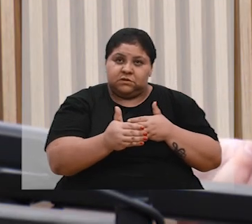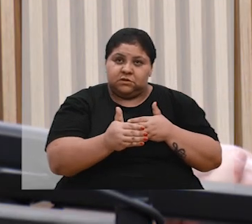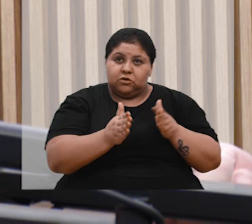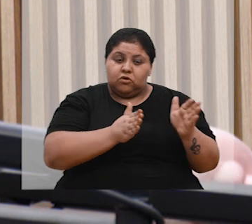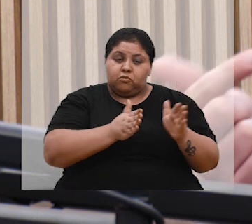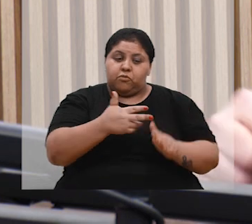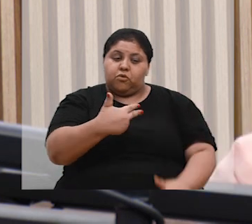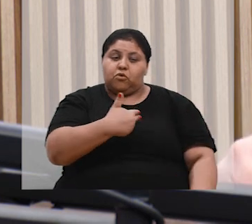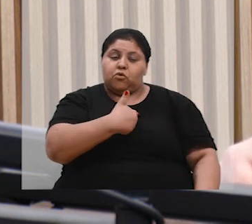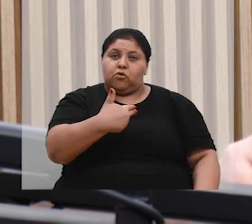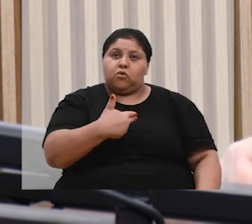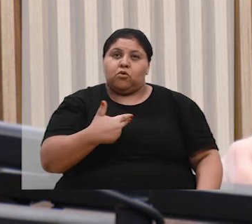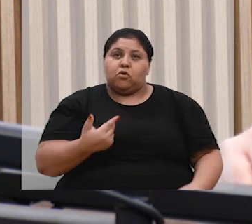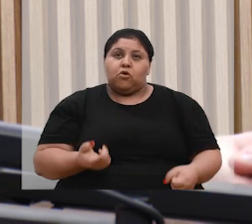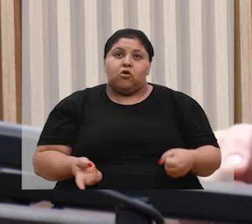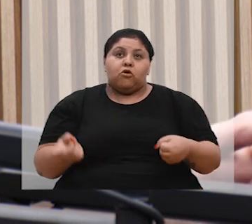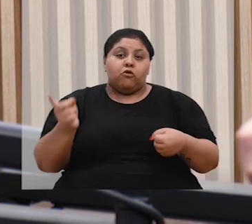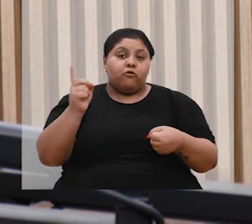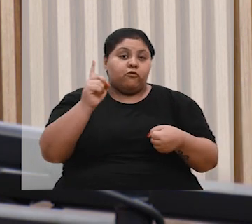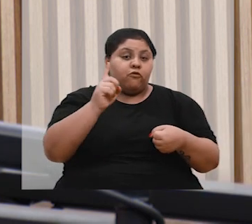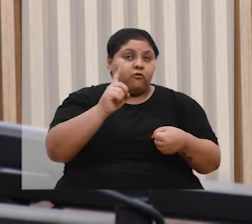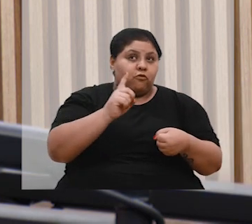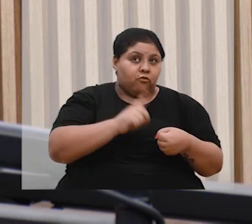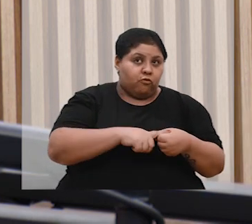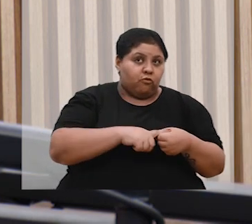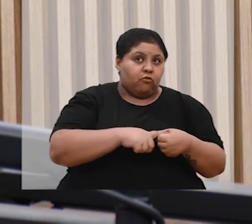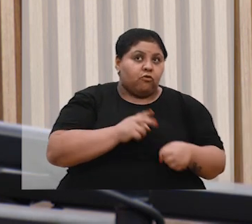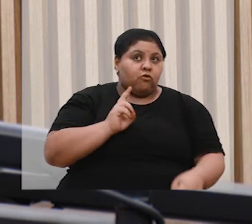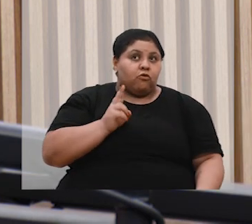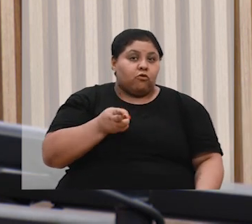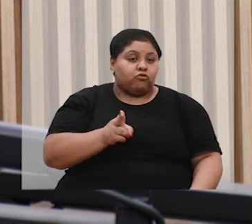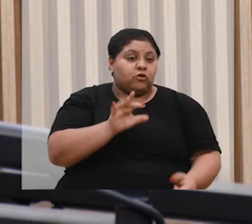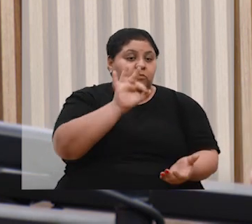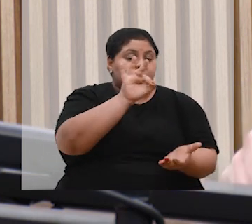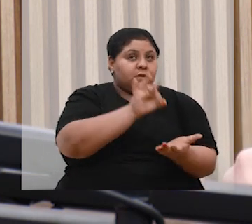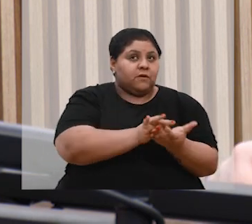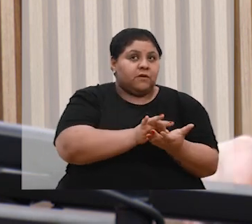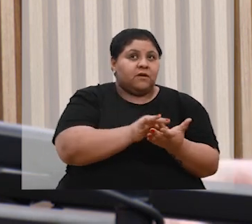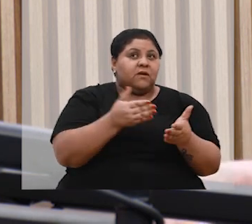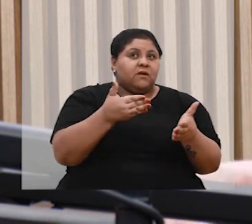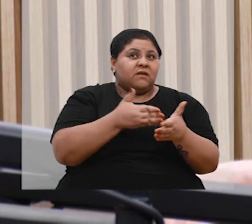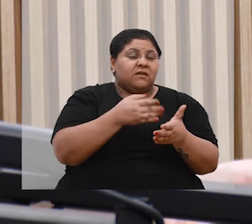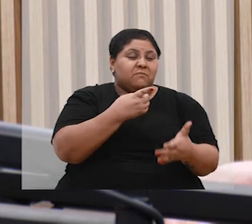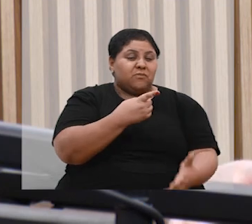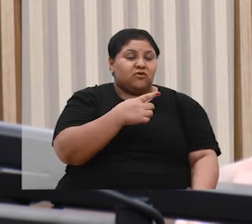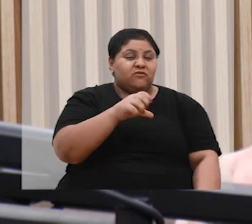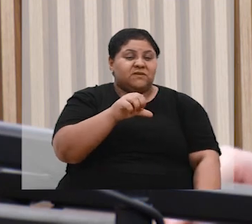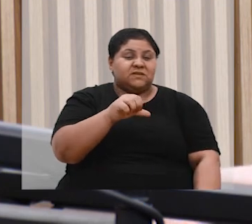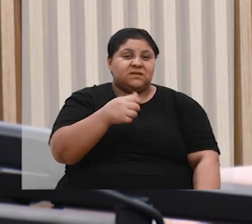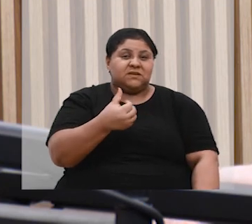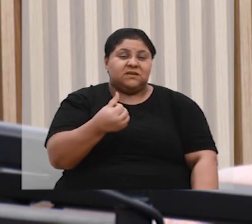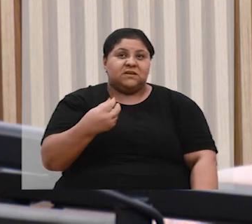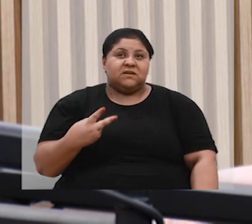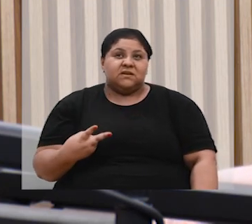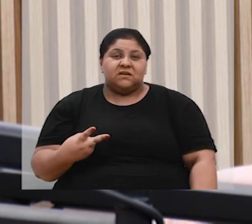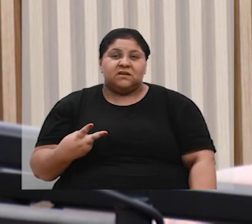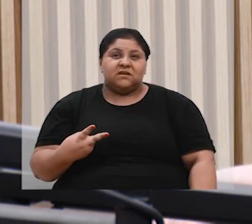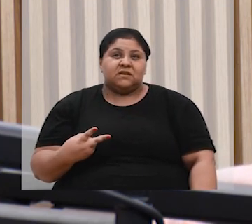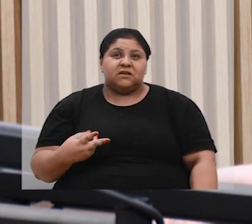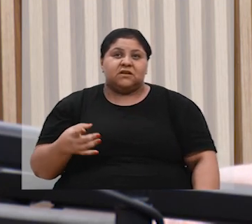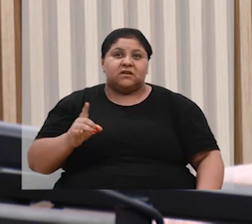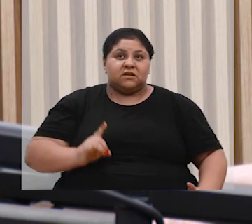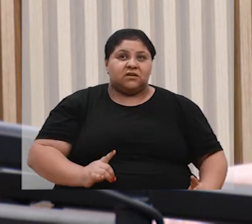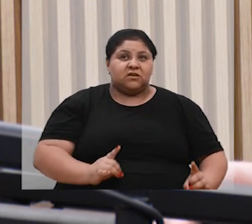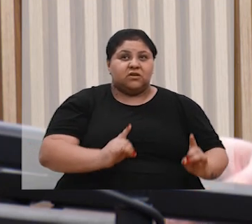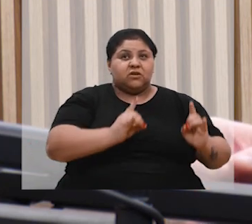Vargas, encerrou o período do Vargas, continuamos sediados ali, até 1962, quando aí nós fomos para o